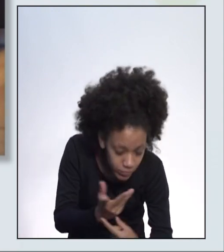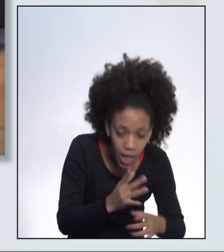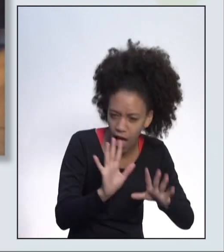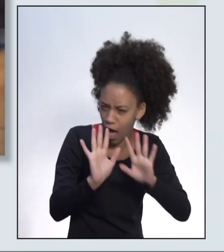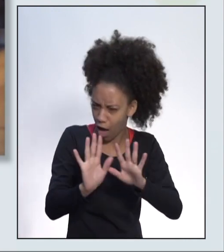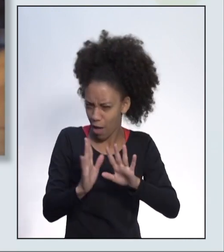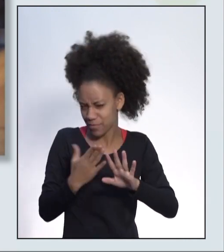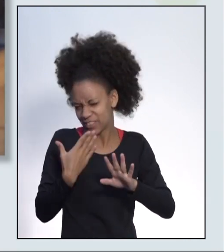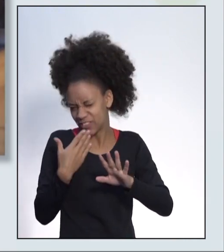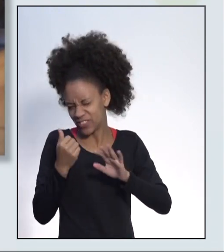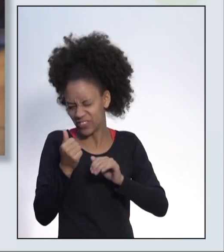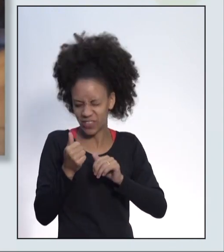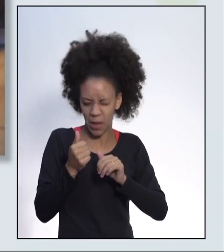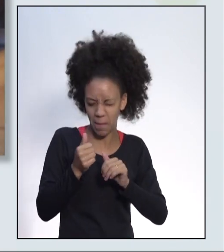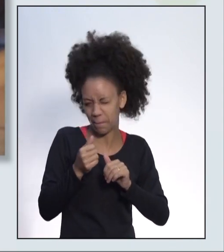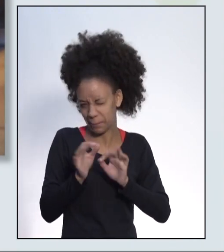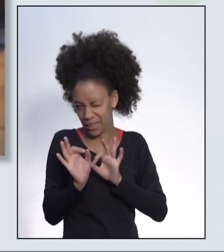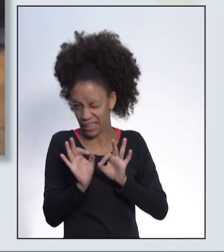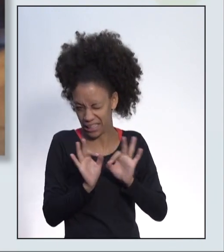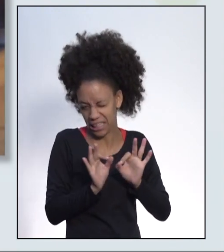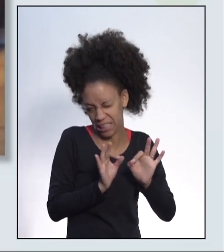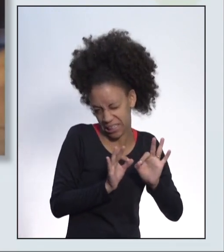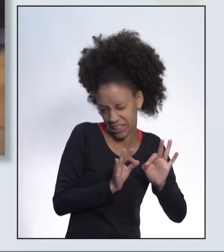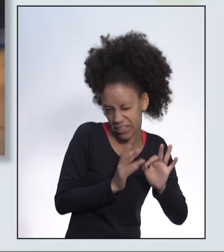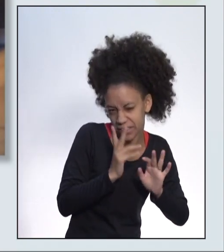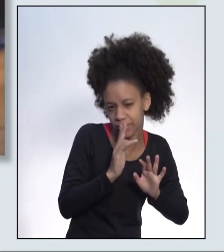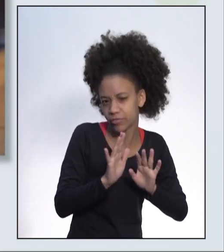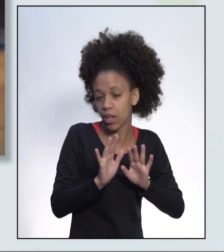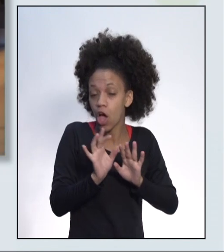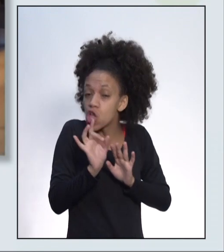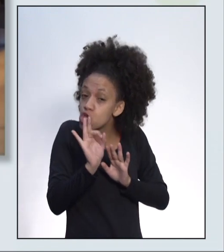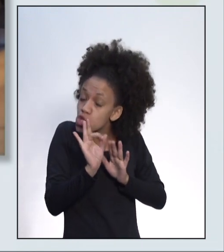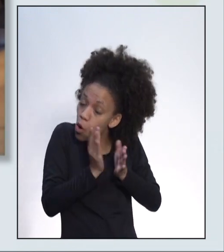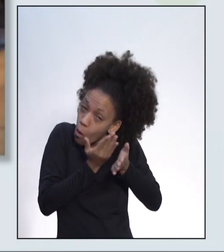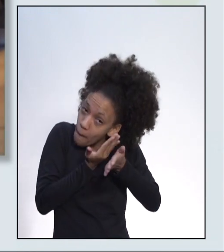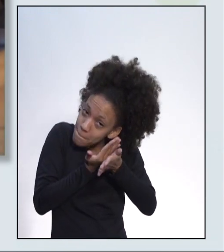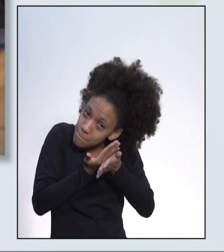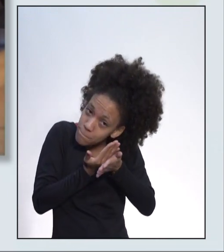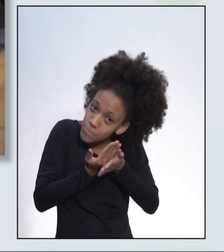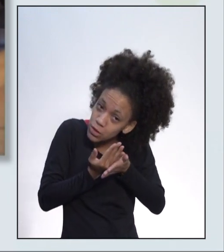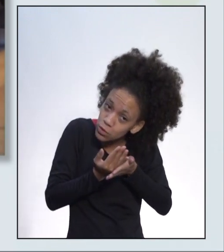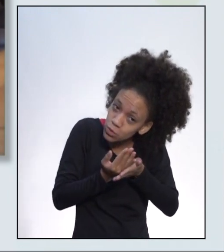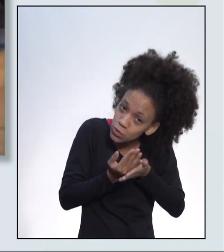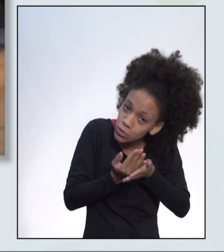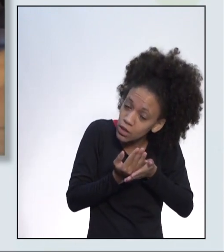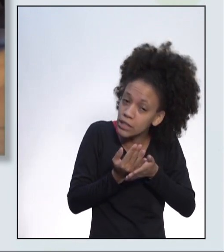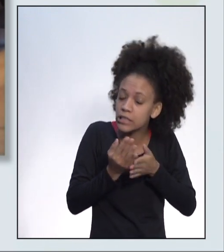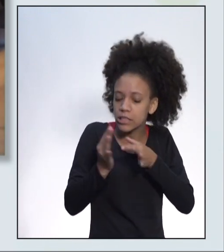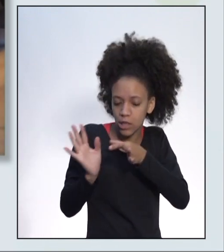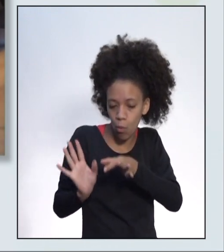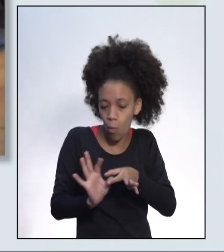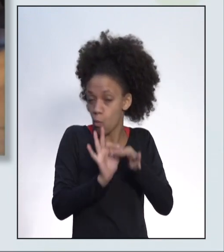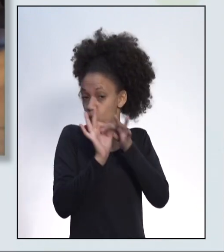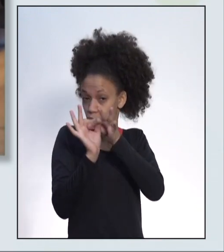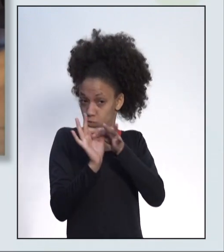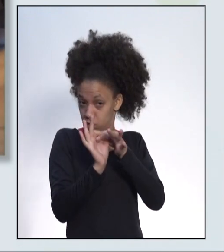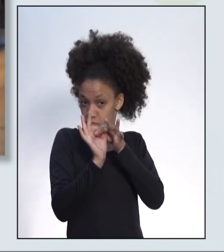dar uma olhada. Ó, esse aqui é só o começo do meu zine. Então, a união representada